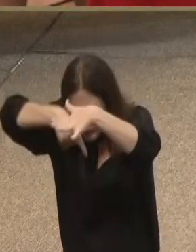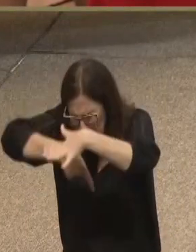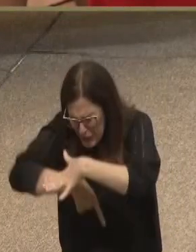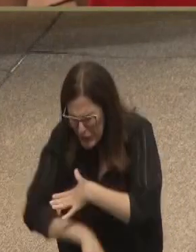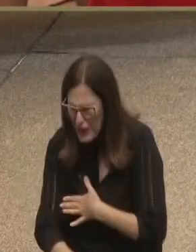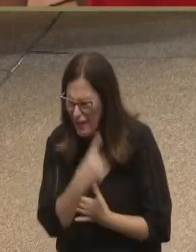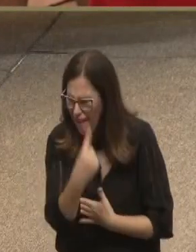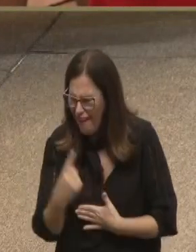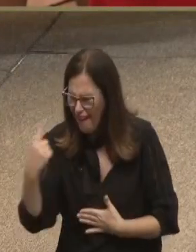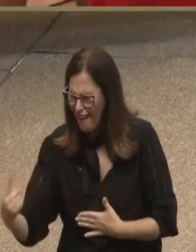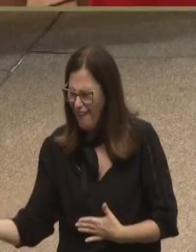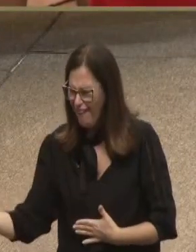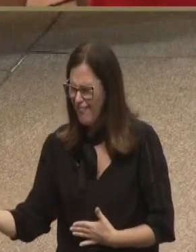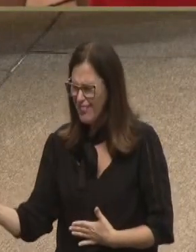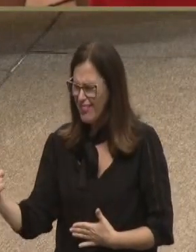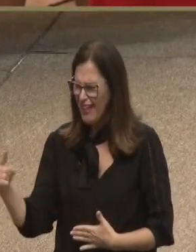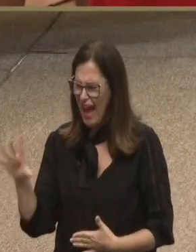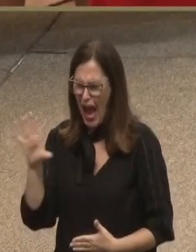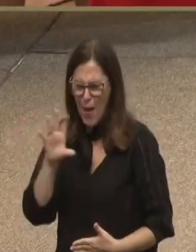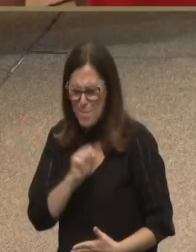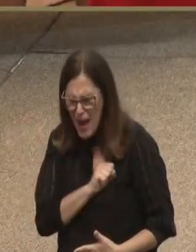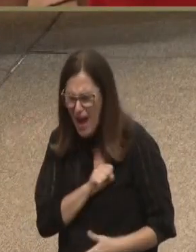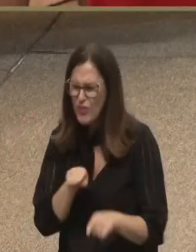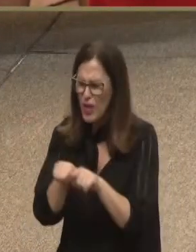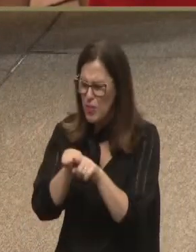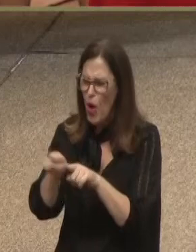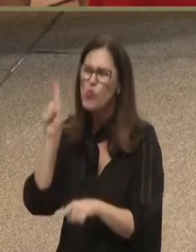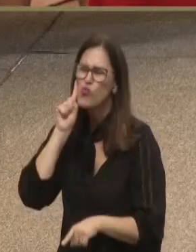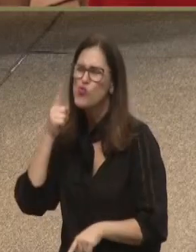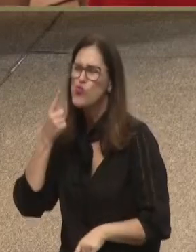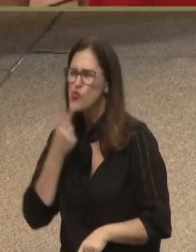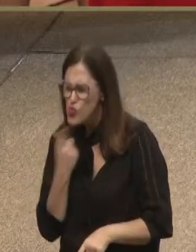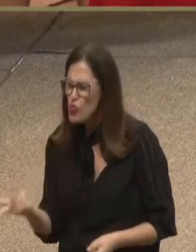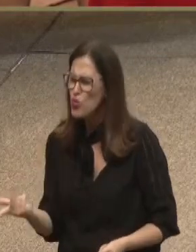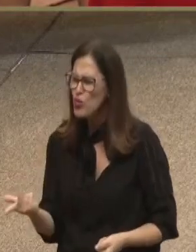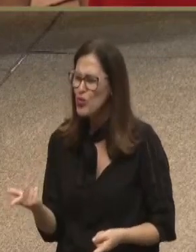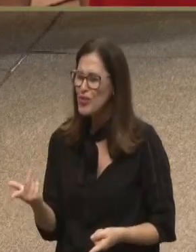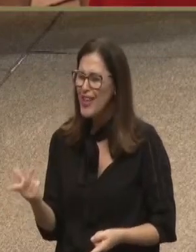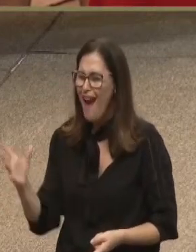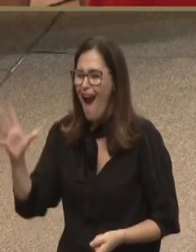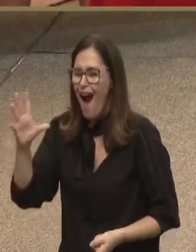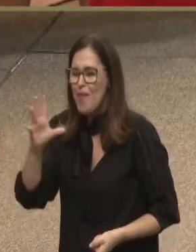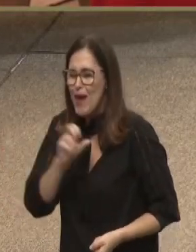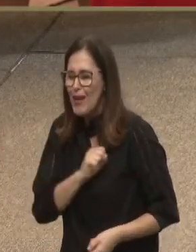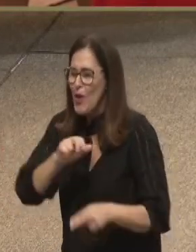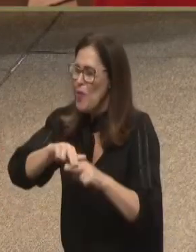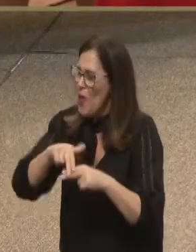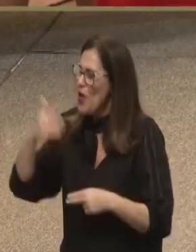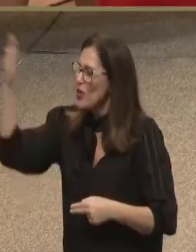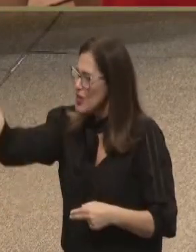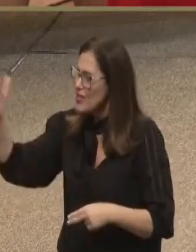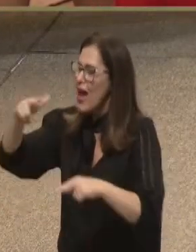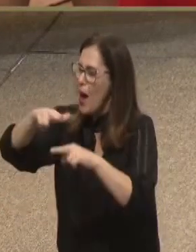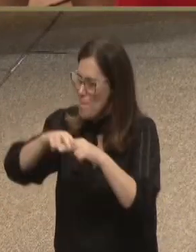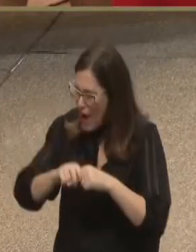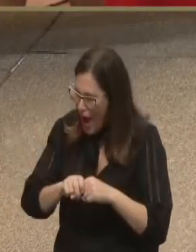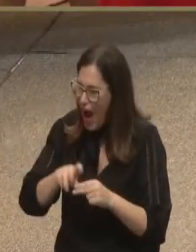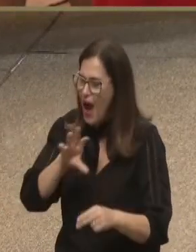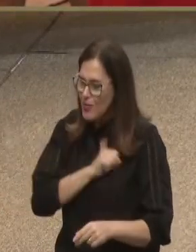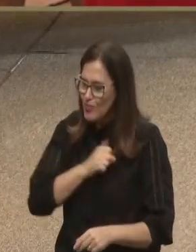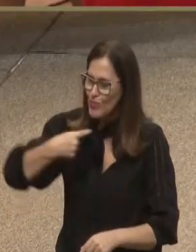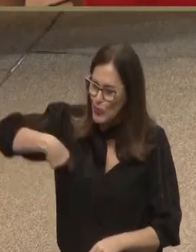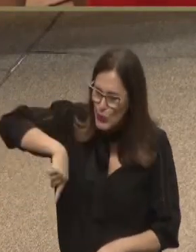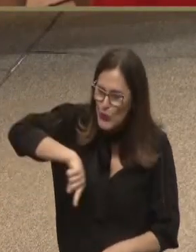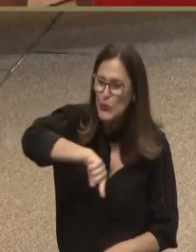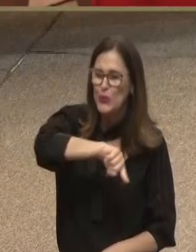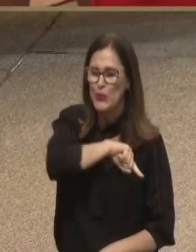vida de cada um desses nossos queridos irmãos, para que eles se sintam amados por Ti, amados por nós, e